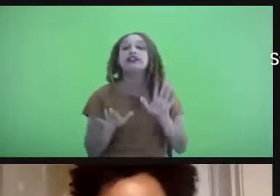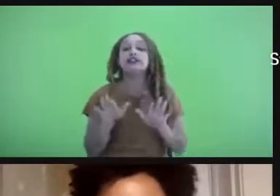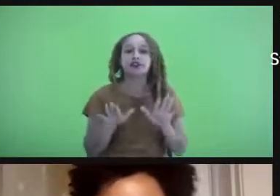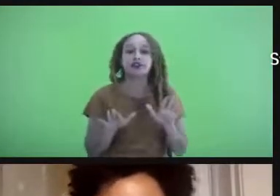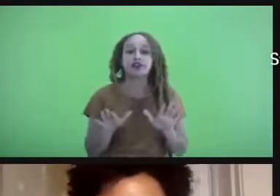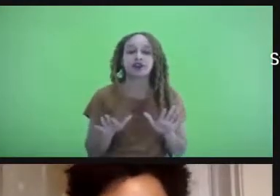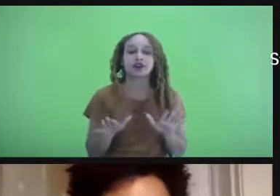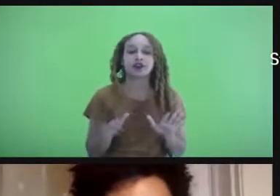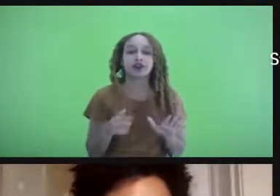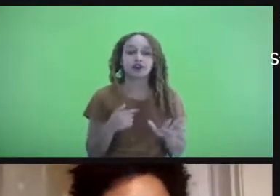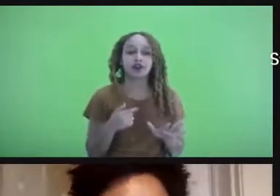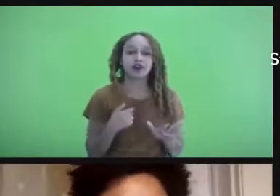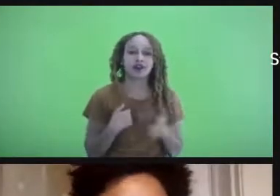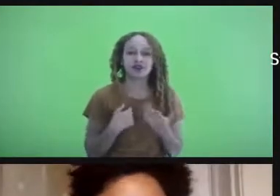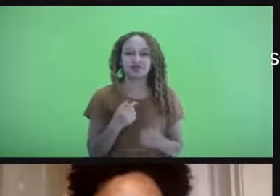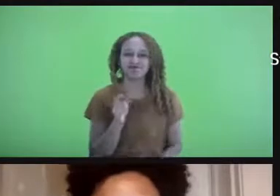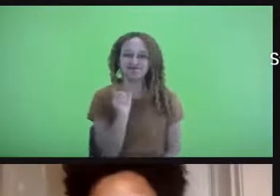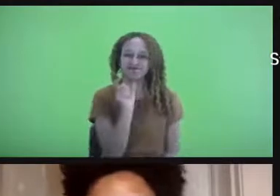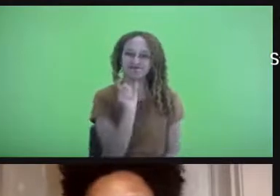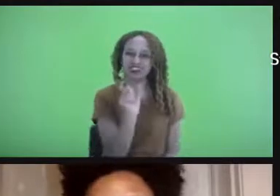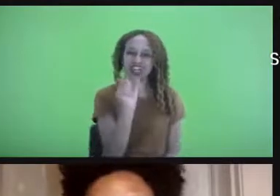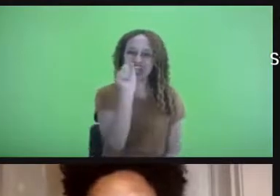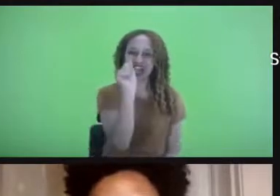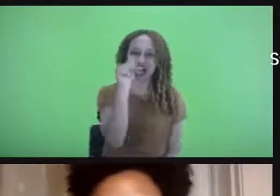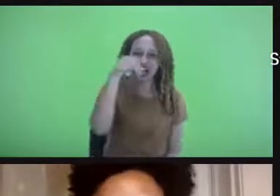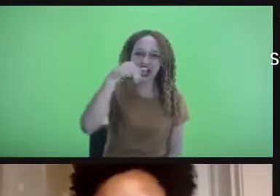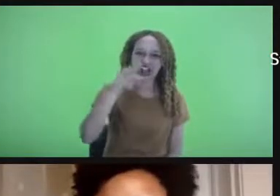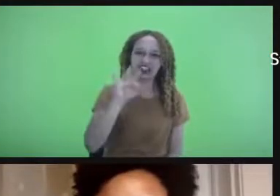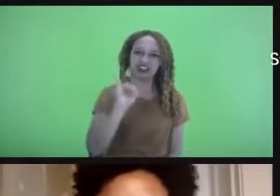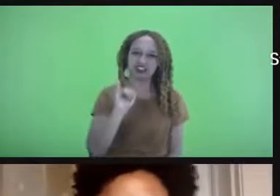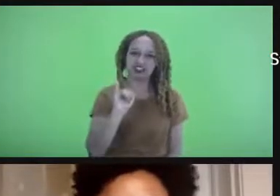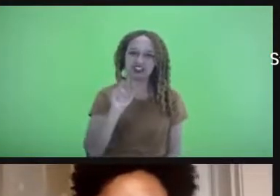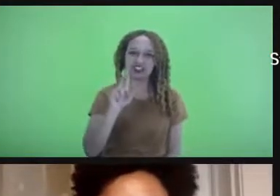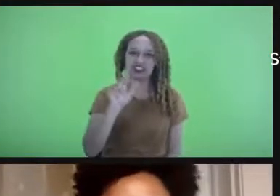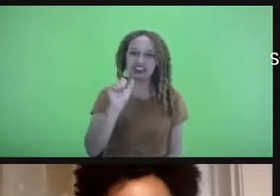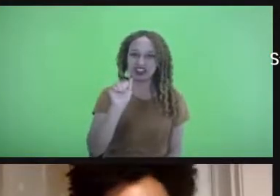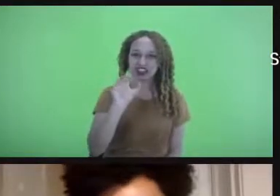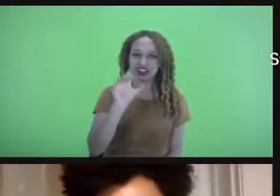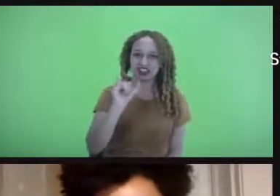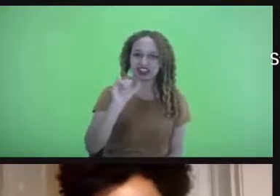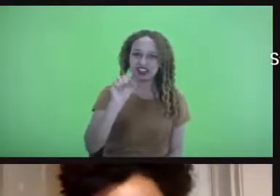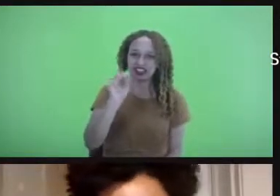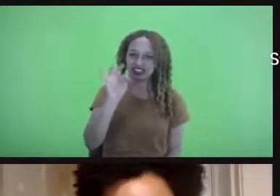incômodo com essa expressão venha